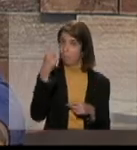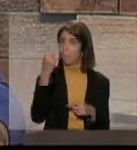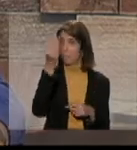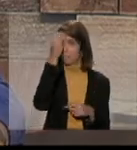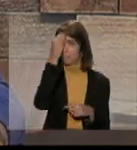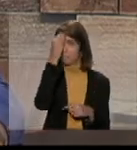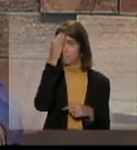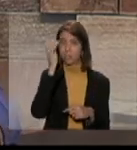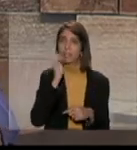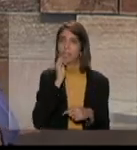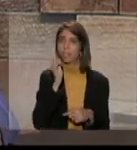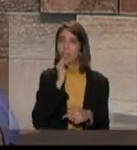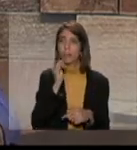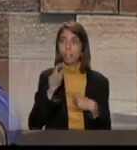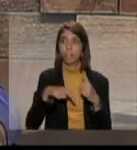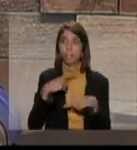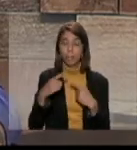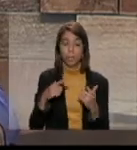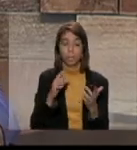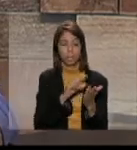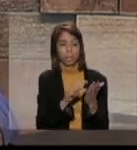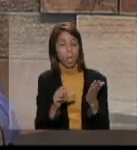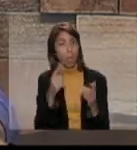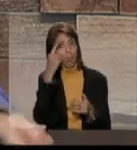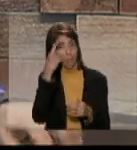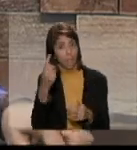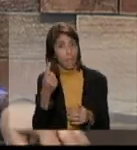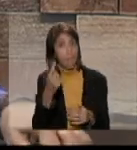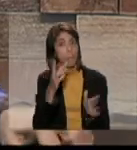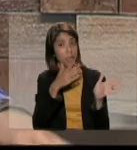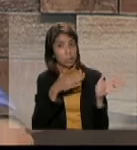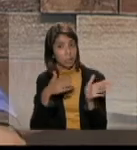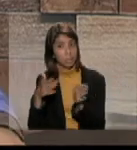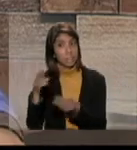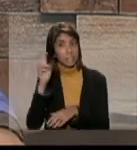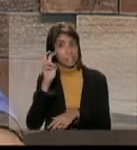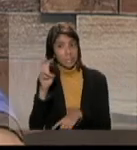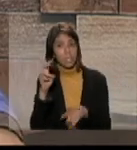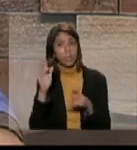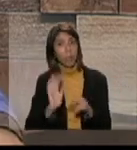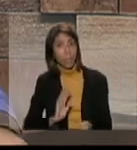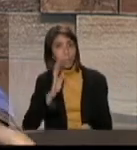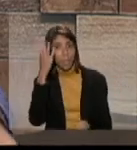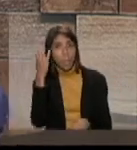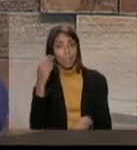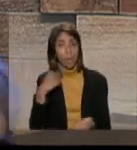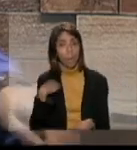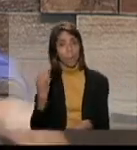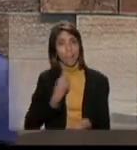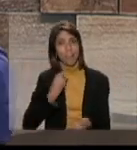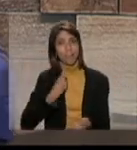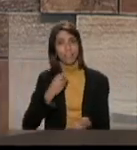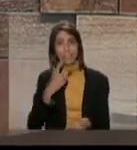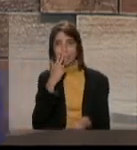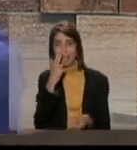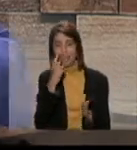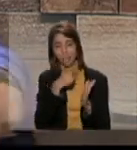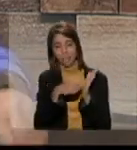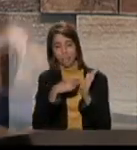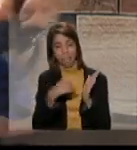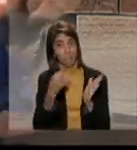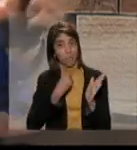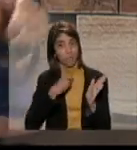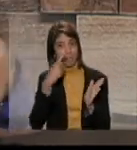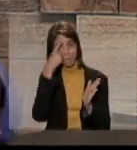você tem que se lembrar na cena há dez anos depois ela a senhora lembra que na cena 5 aconteceu com sabe eu fico dando mandando recados pra mim